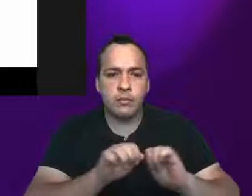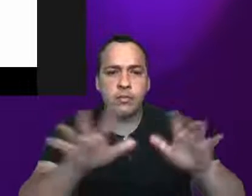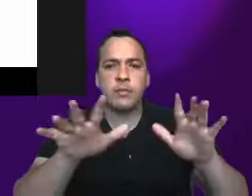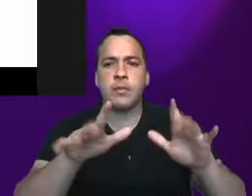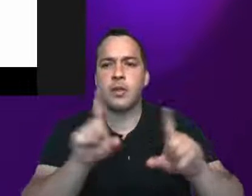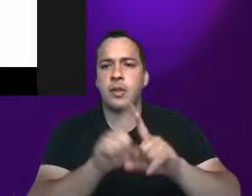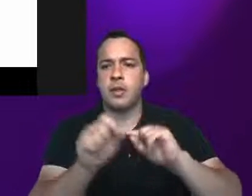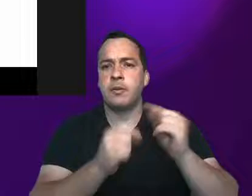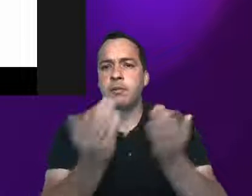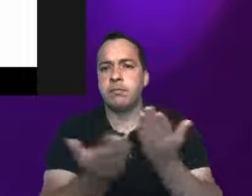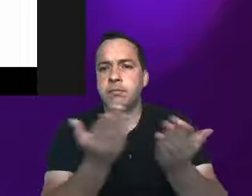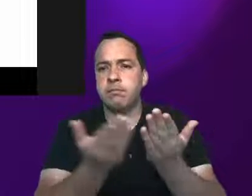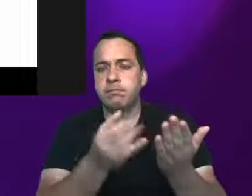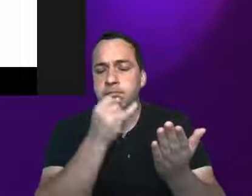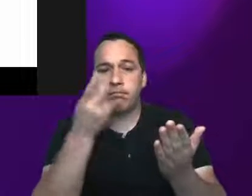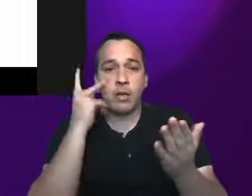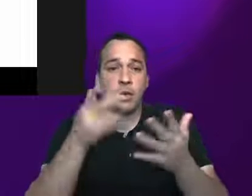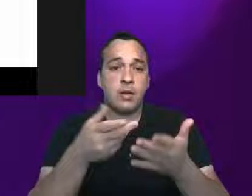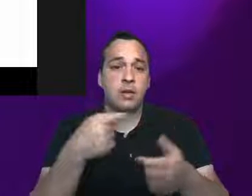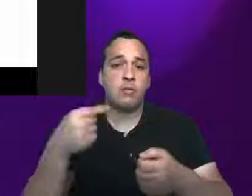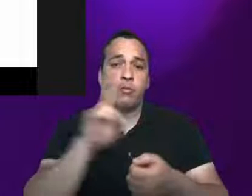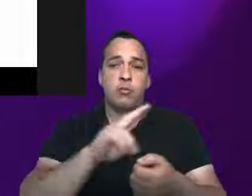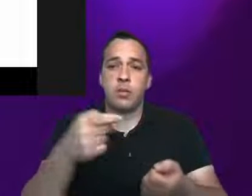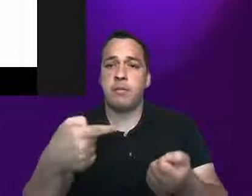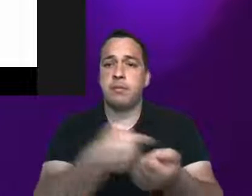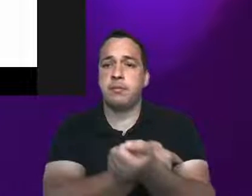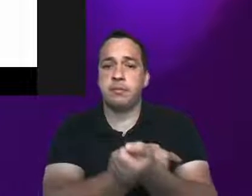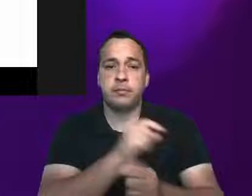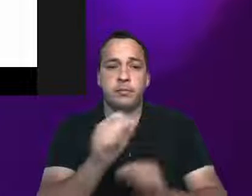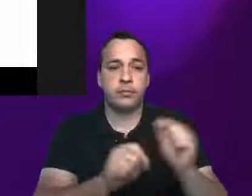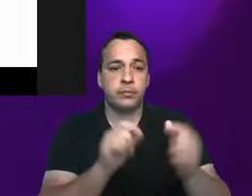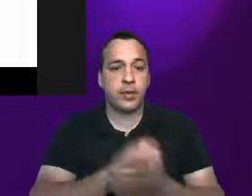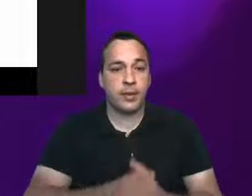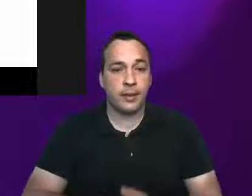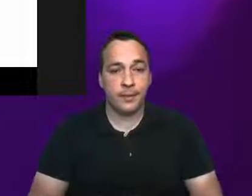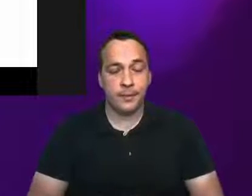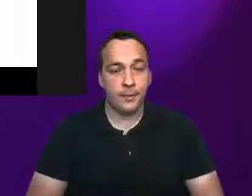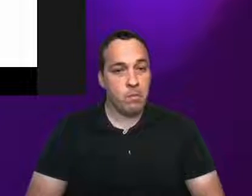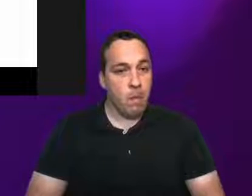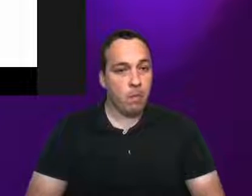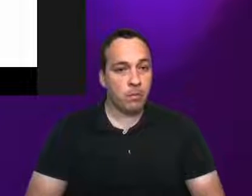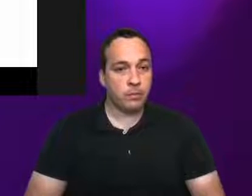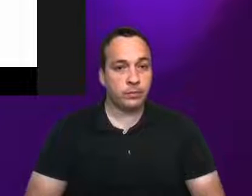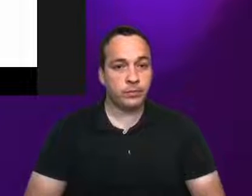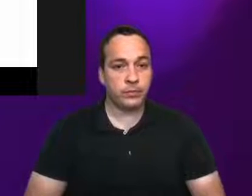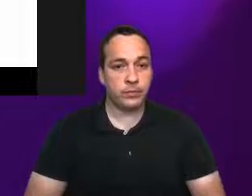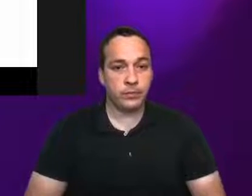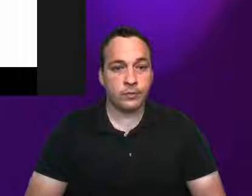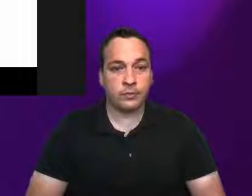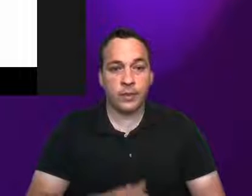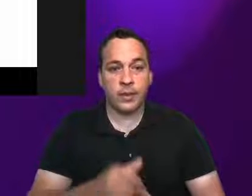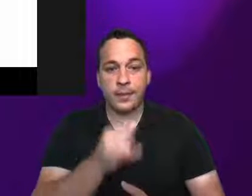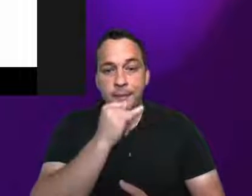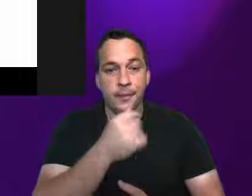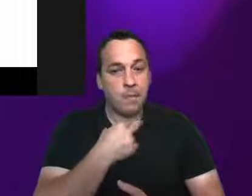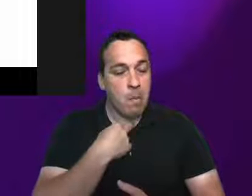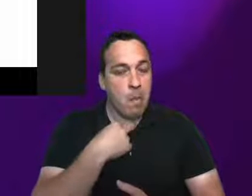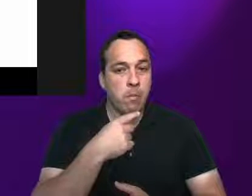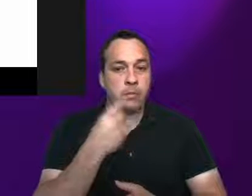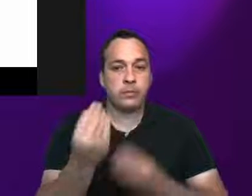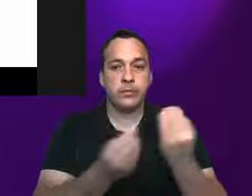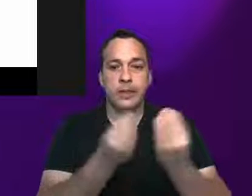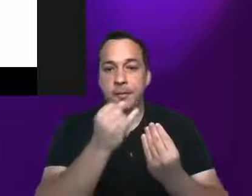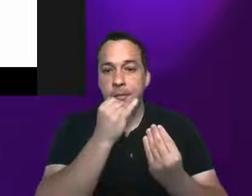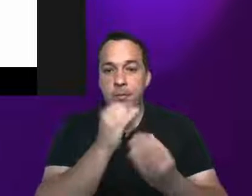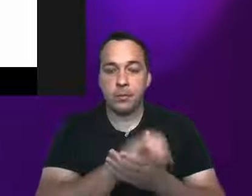para essa aplicação. A furosemida não deve ser parada quando a creatinina começa a subir.